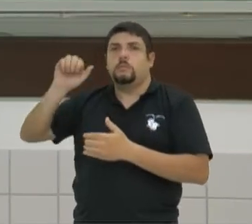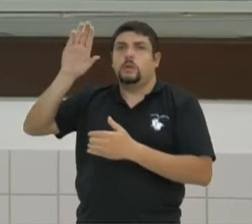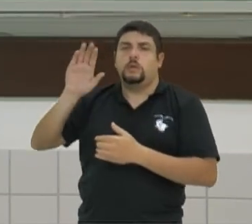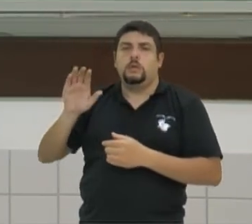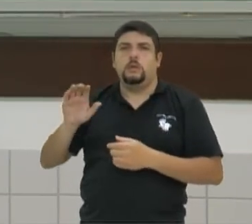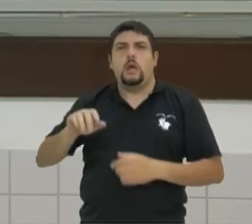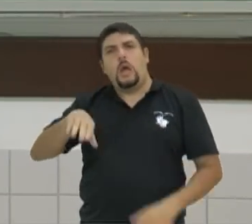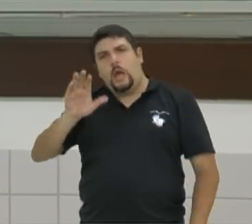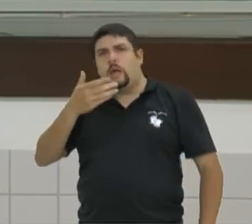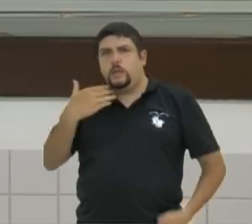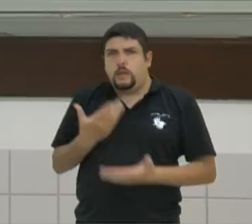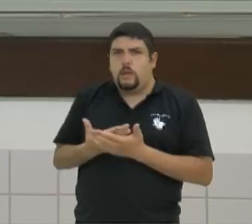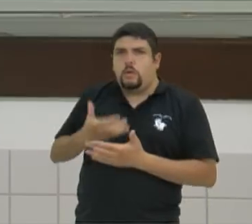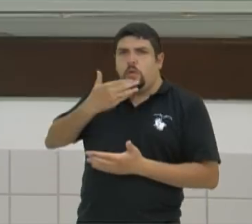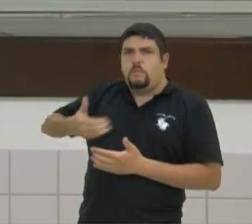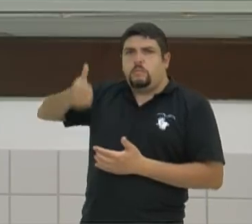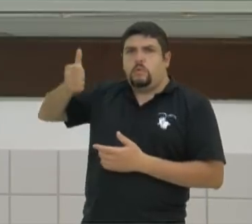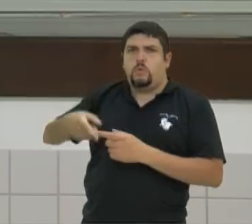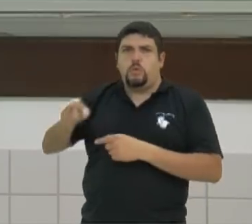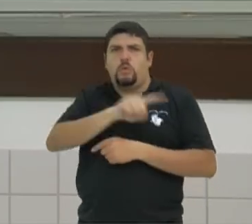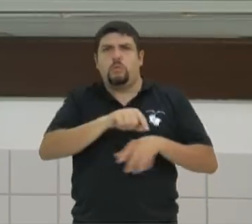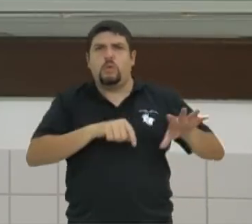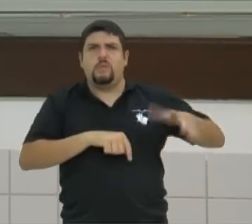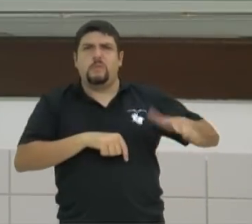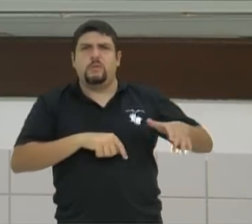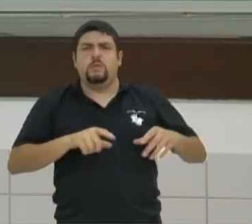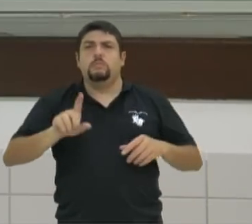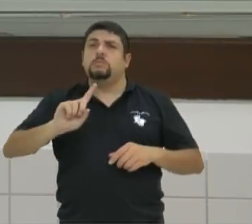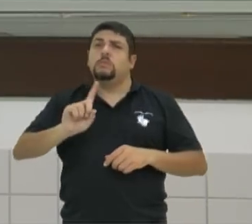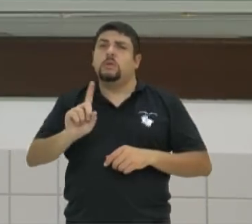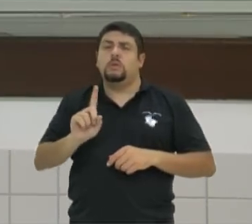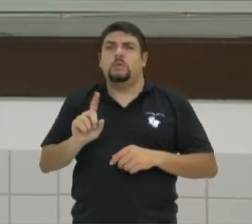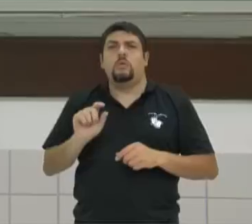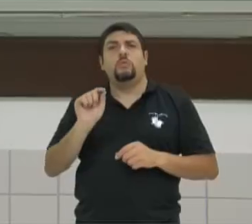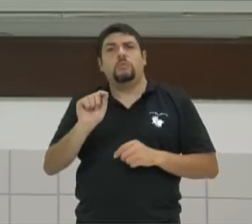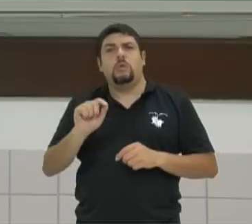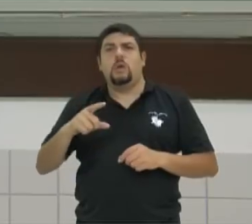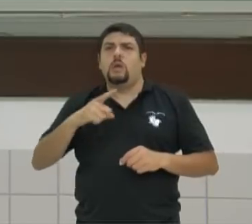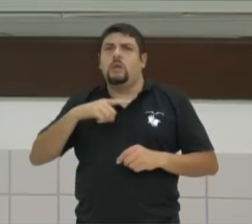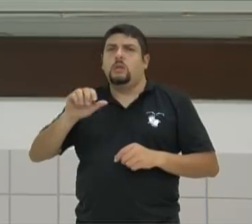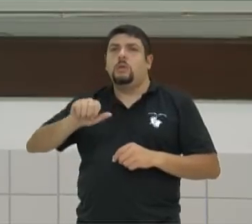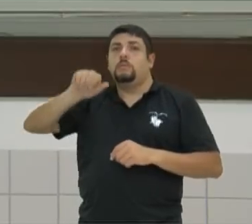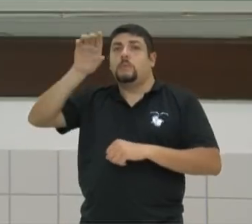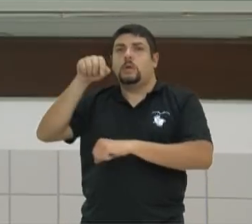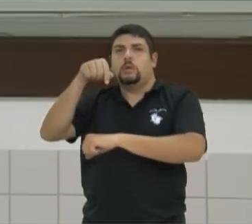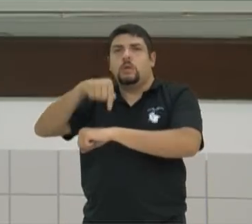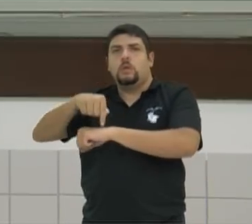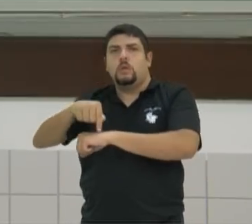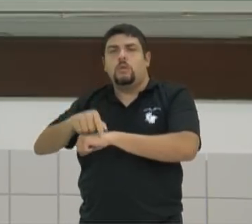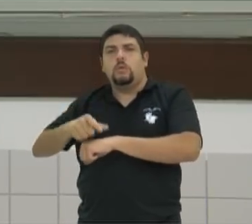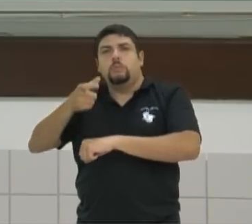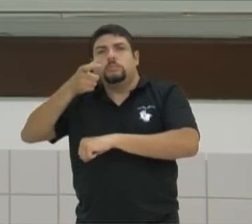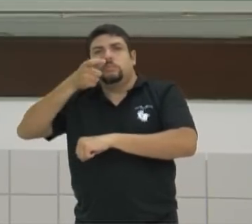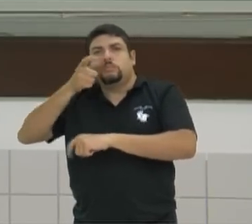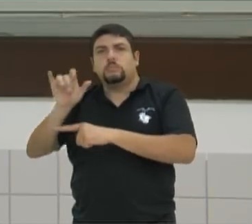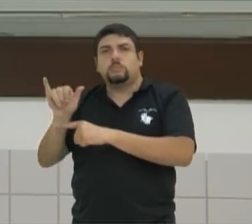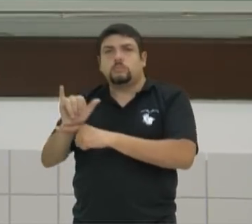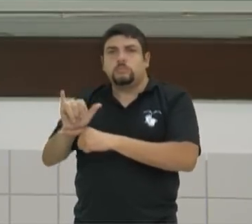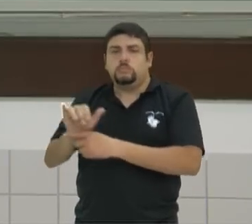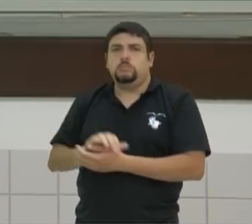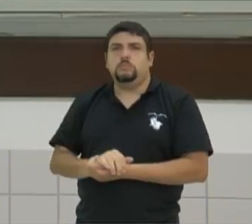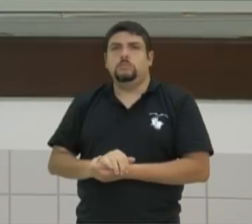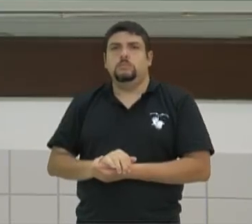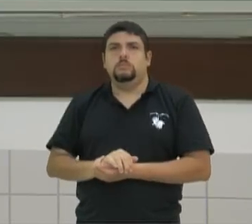aula não é tão boa? Não, isso significa que tem mais gente naquele horário com o aparelho ligado. O ideal é que